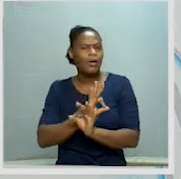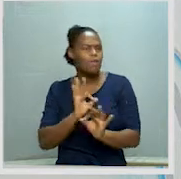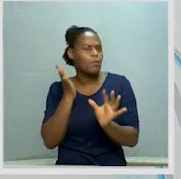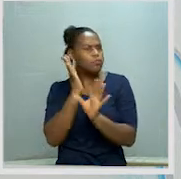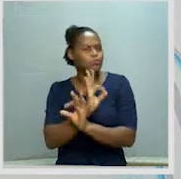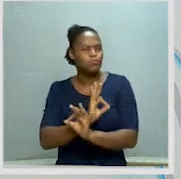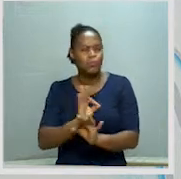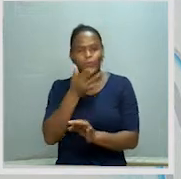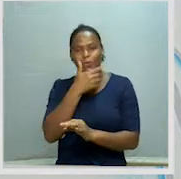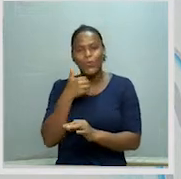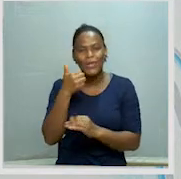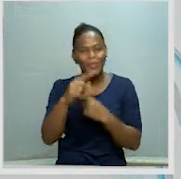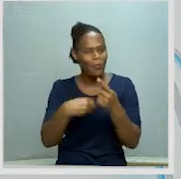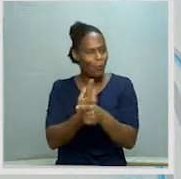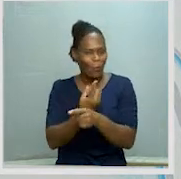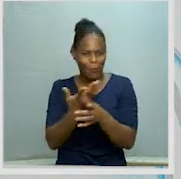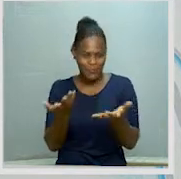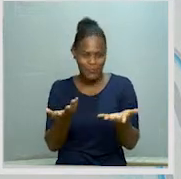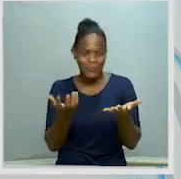é bonito, por aí fora.